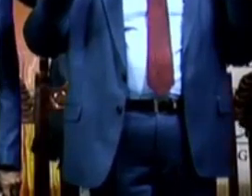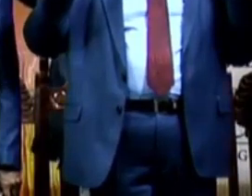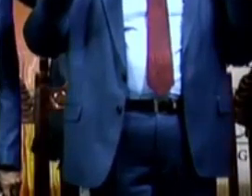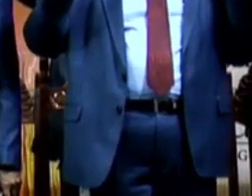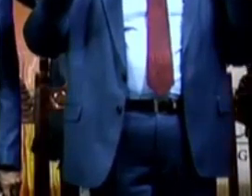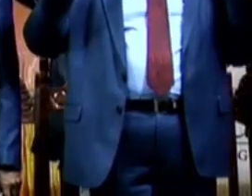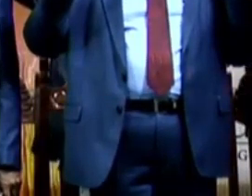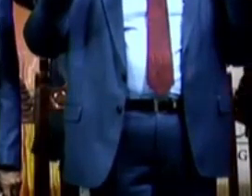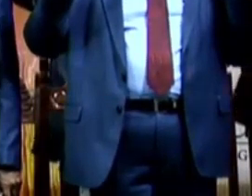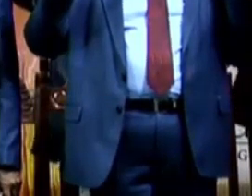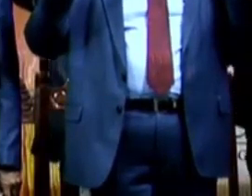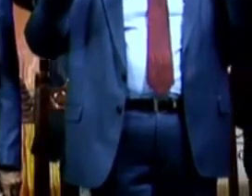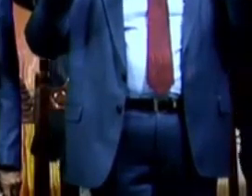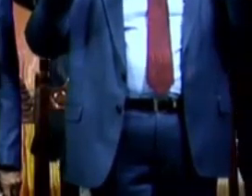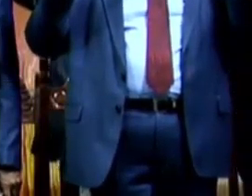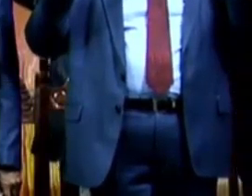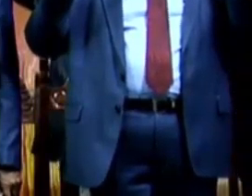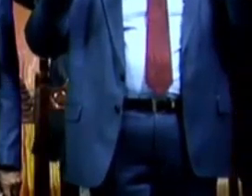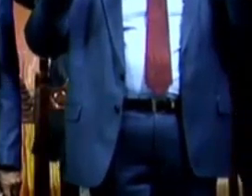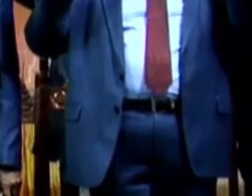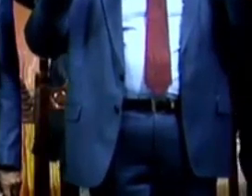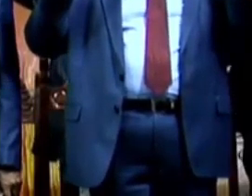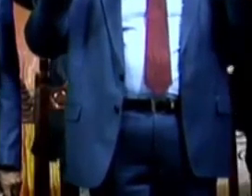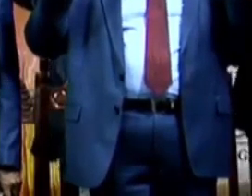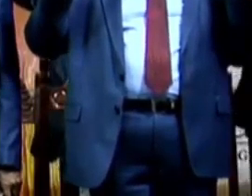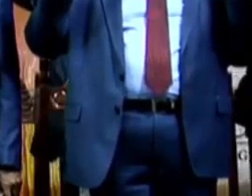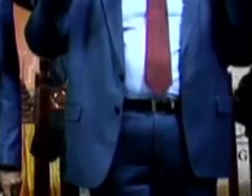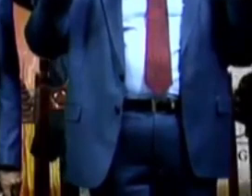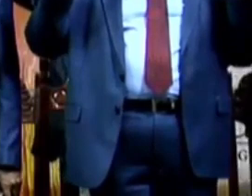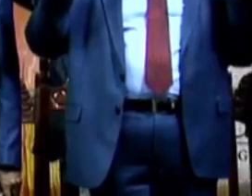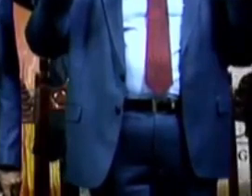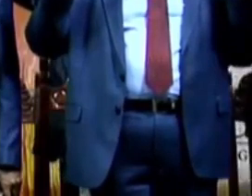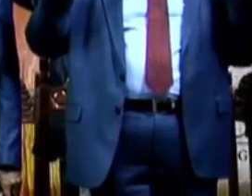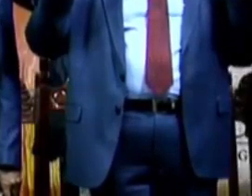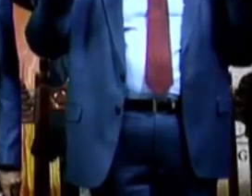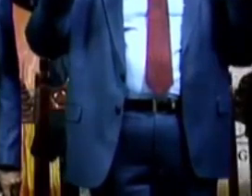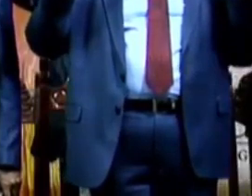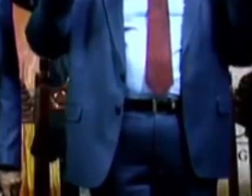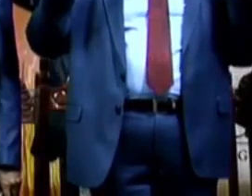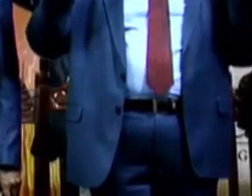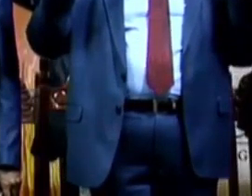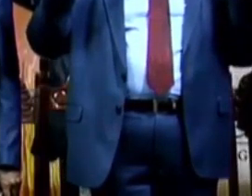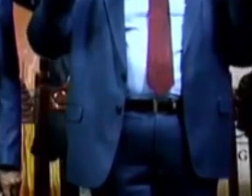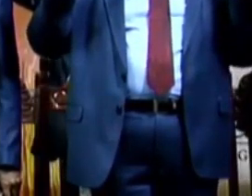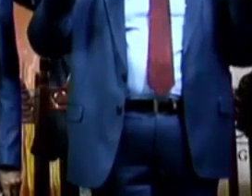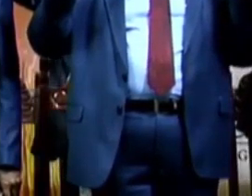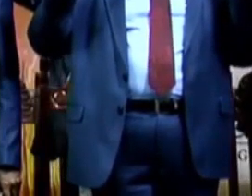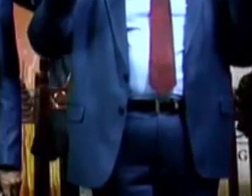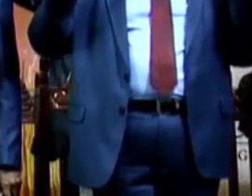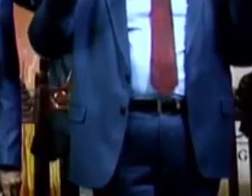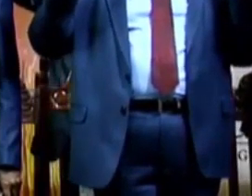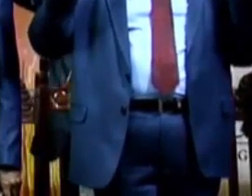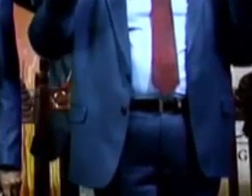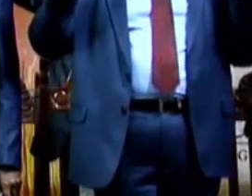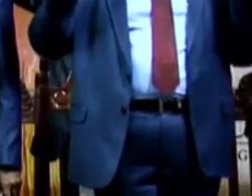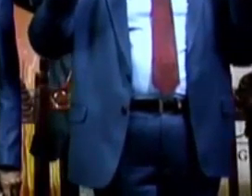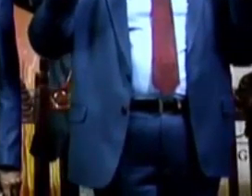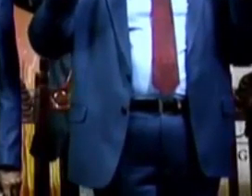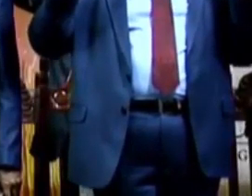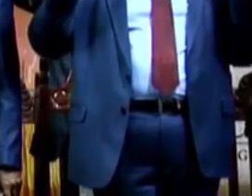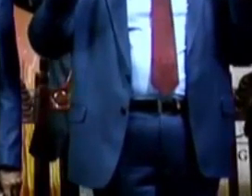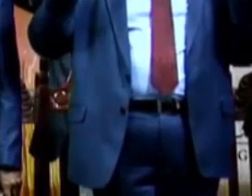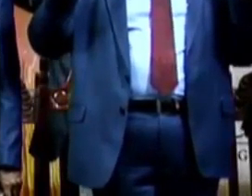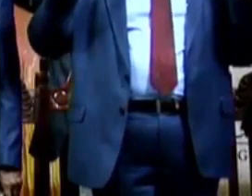Deus comunica com meu espírito que onde tiver mãos levantadas, a graça de Deus vai